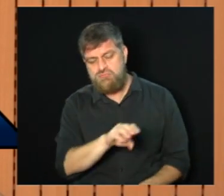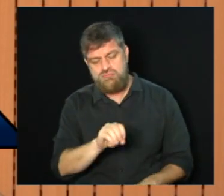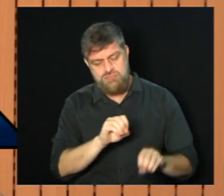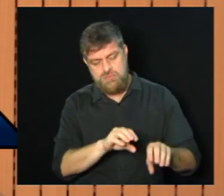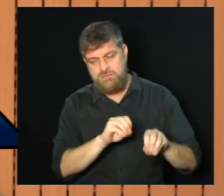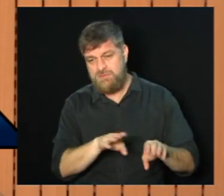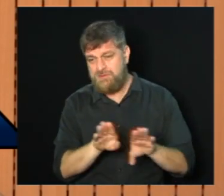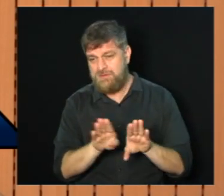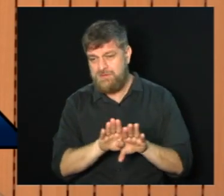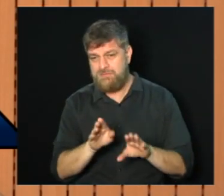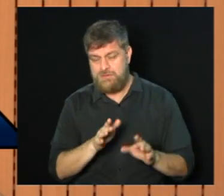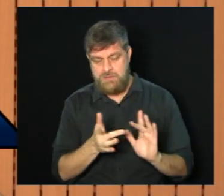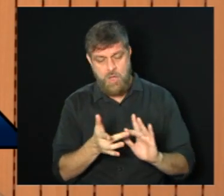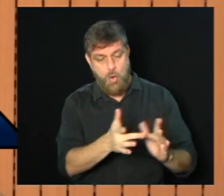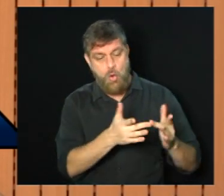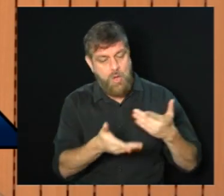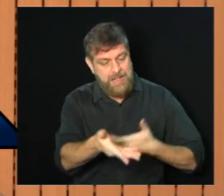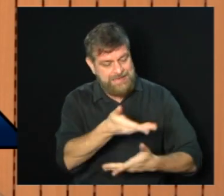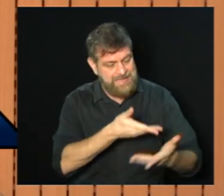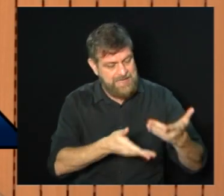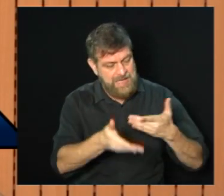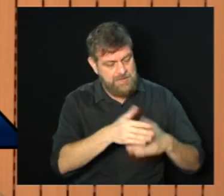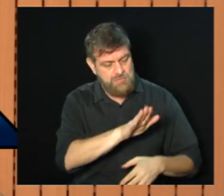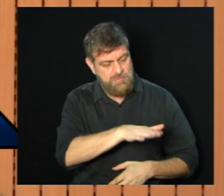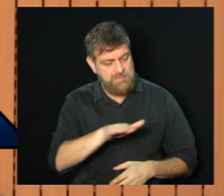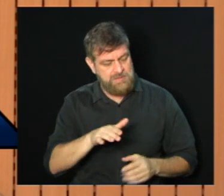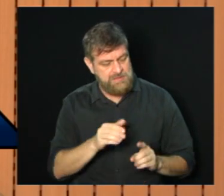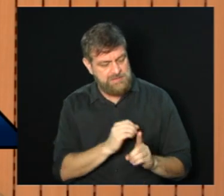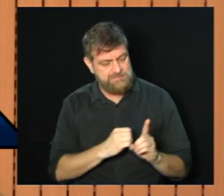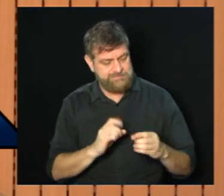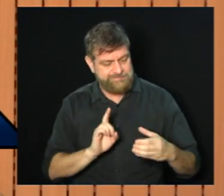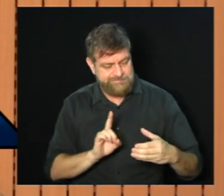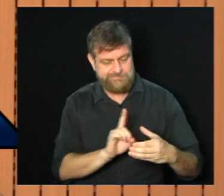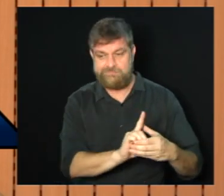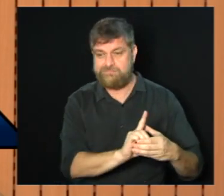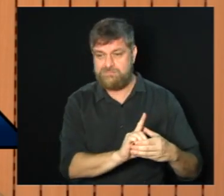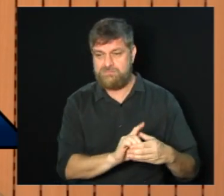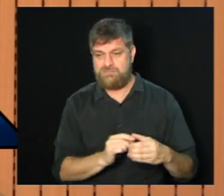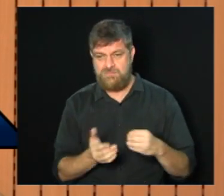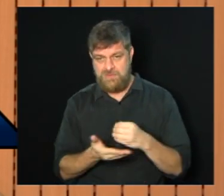tendo a convivência com outras crianças, que é fundamental para toda